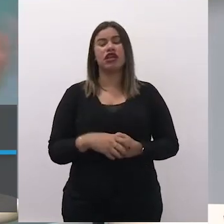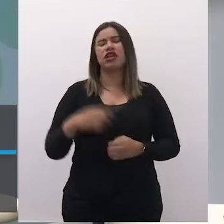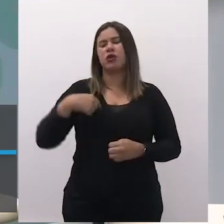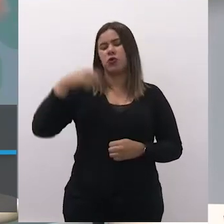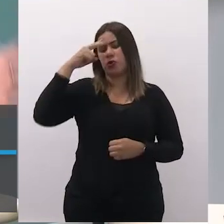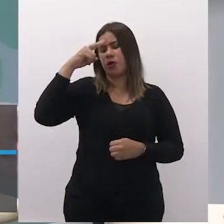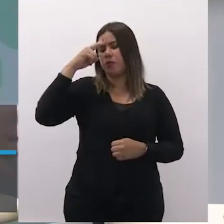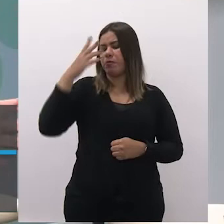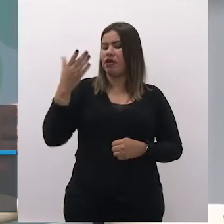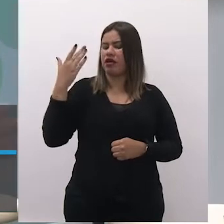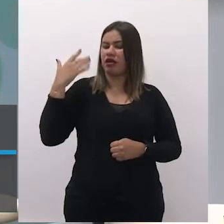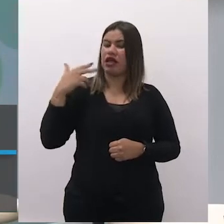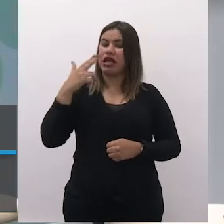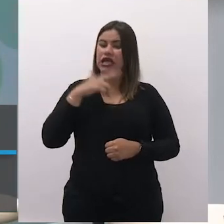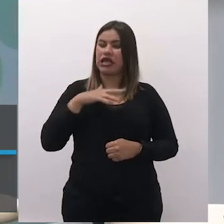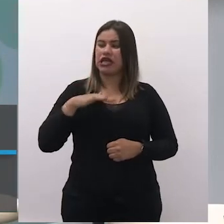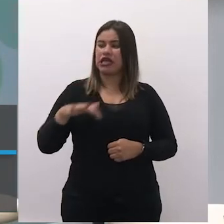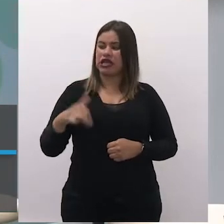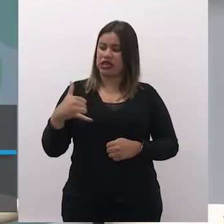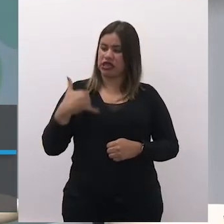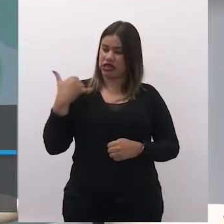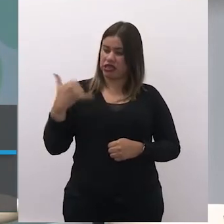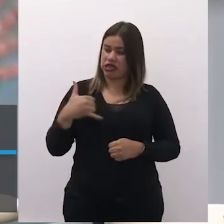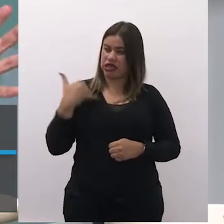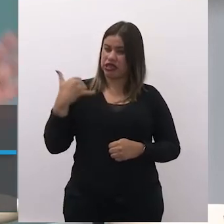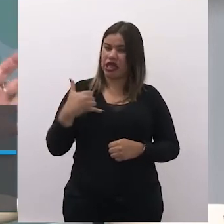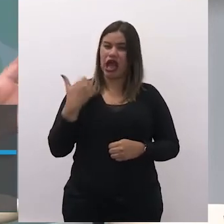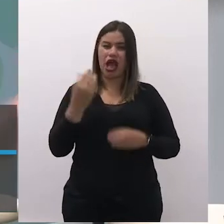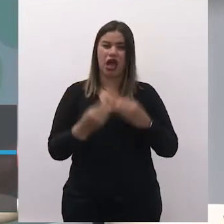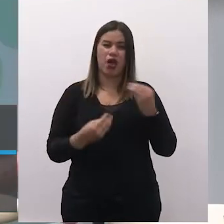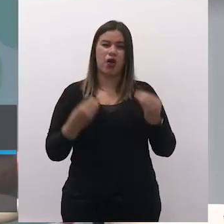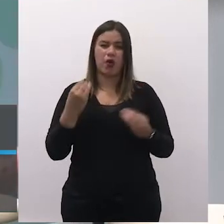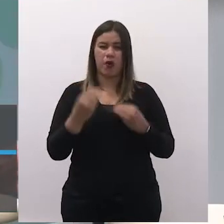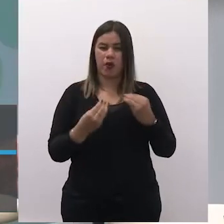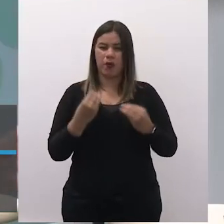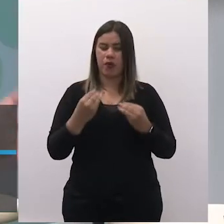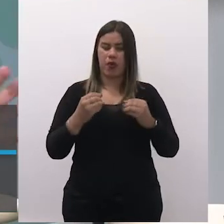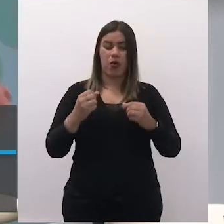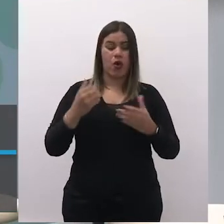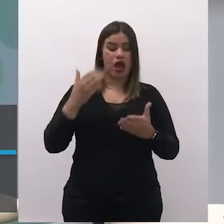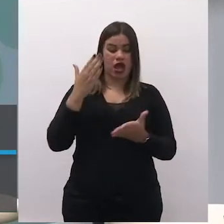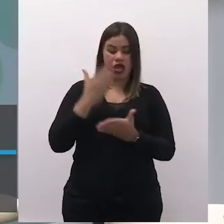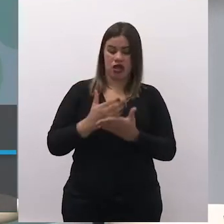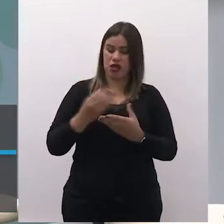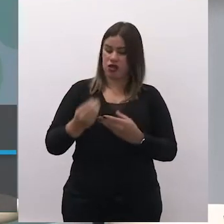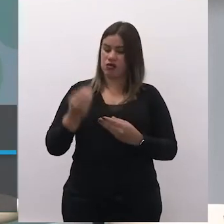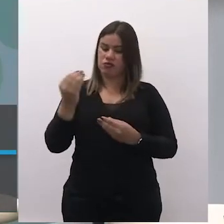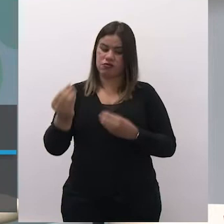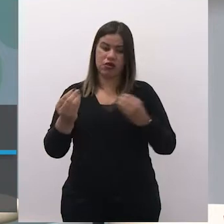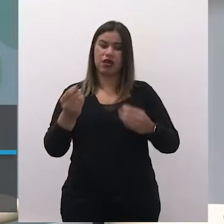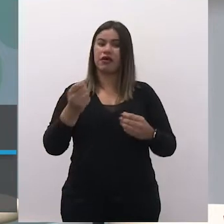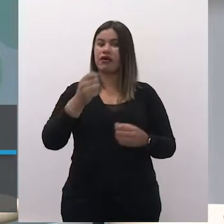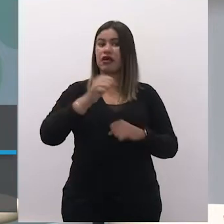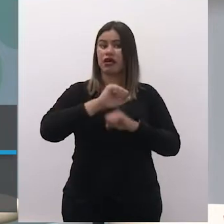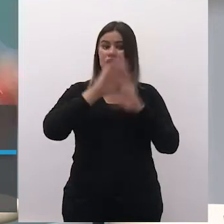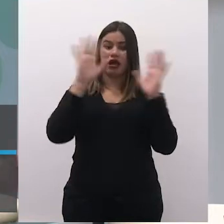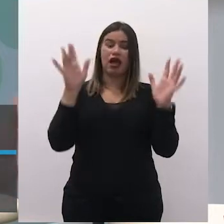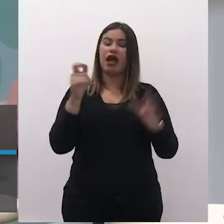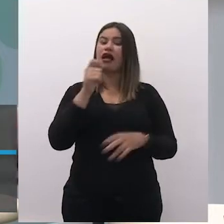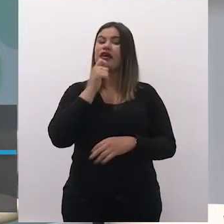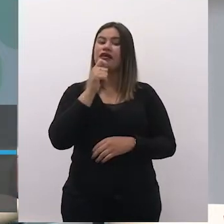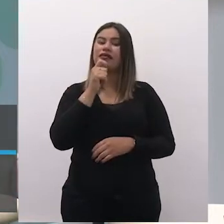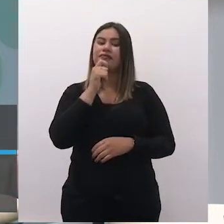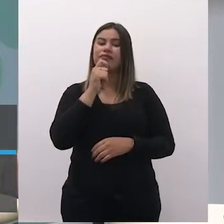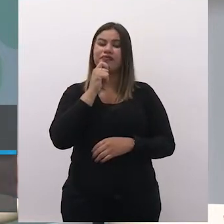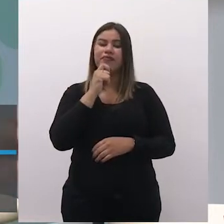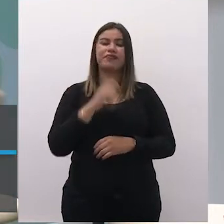outra criança na mesma faixa etária, aquela concepção de divisão ainda não está clara. Divide o seu brinquedo, deixa o seu coleguinha